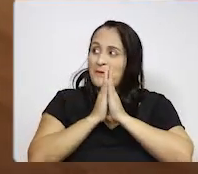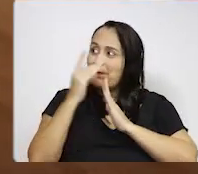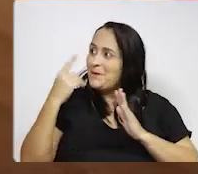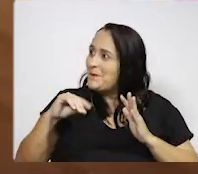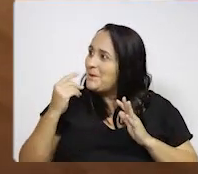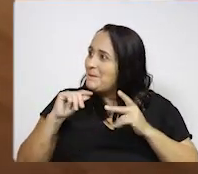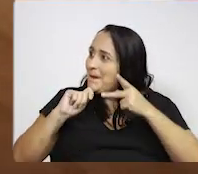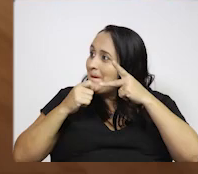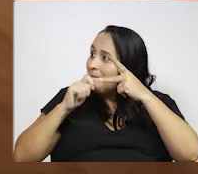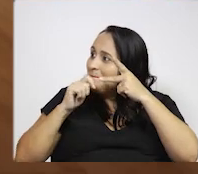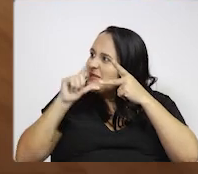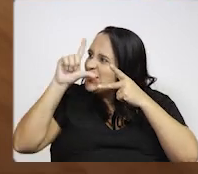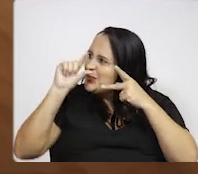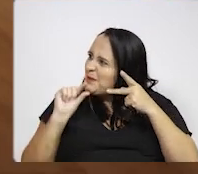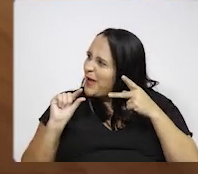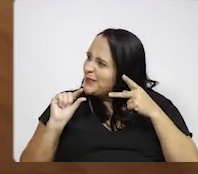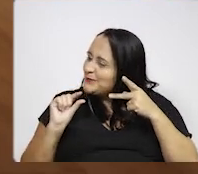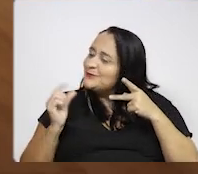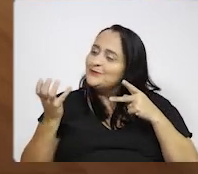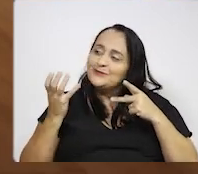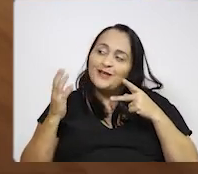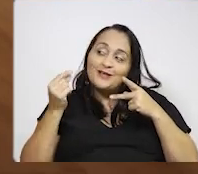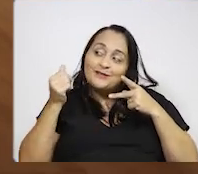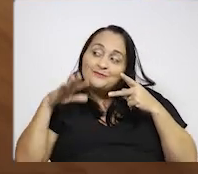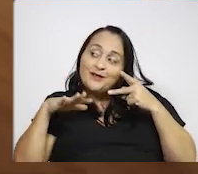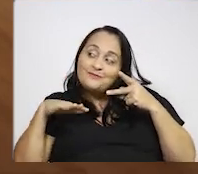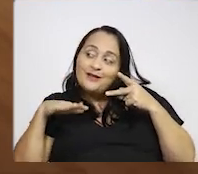oba! Fazer a conta aqui. Vai.